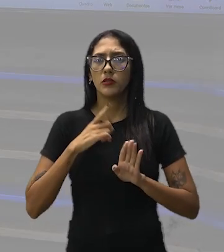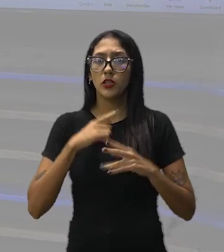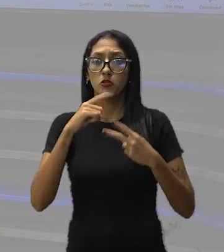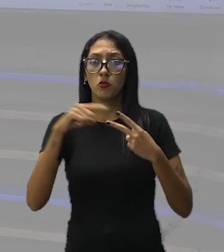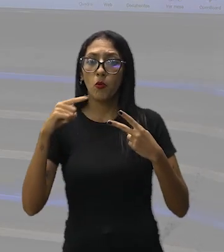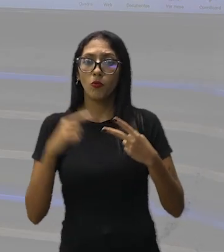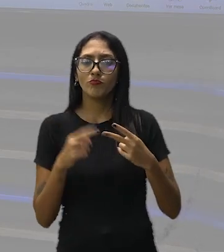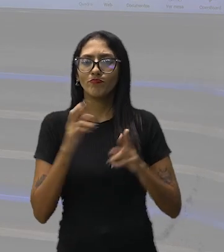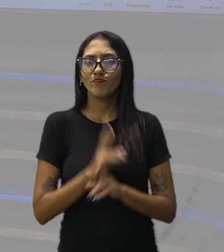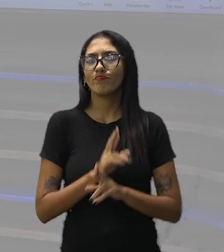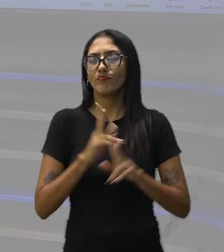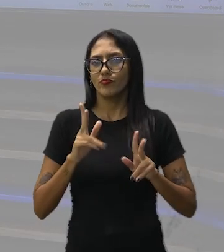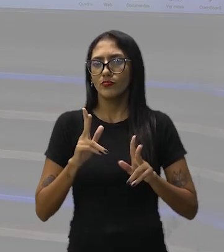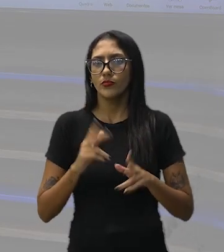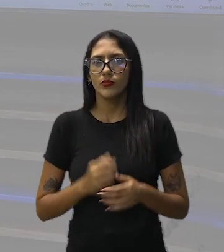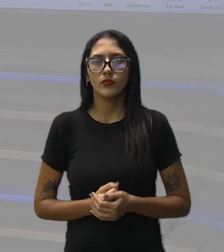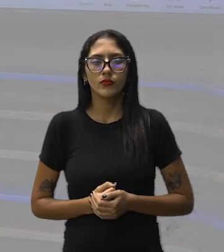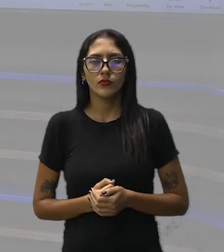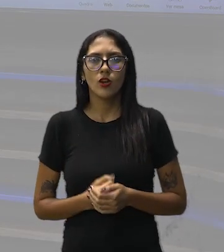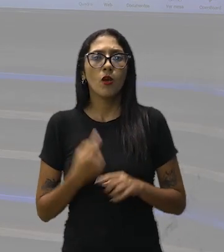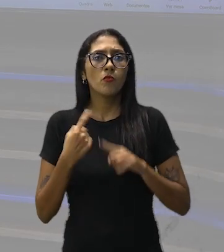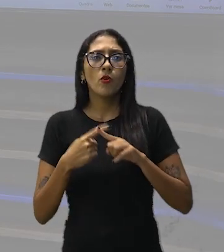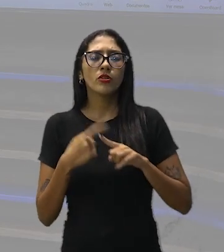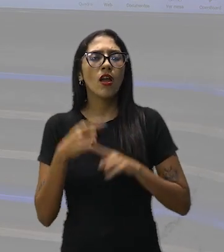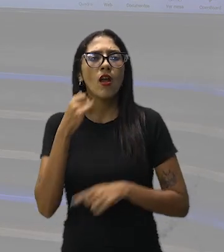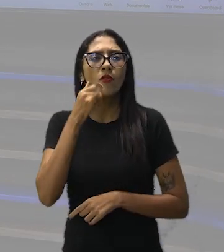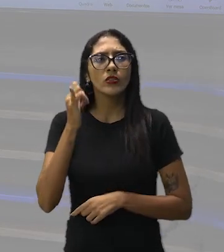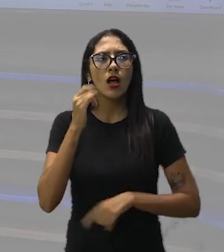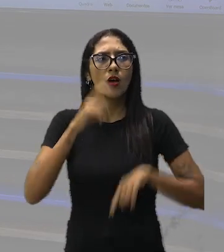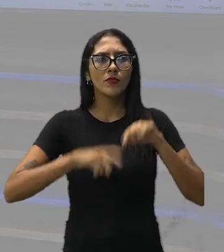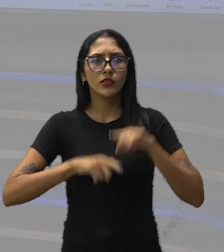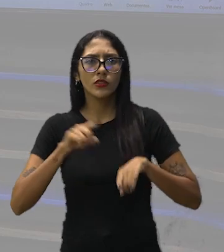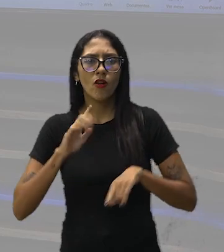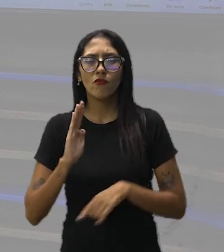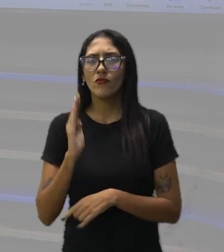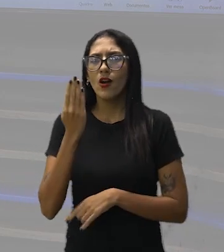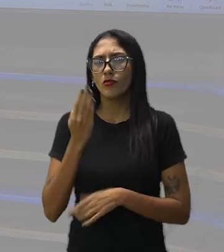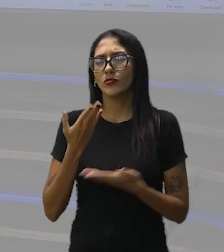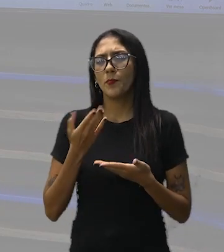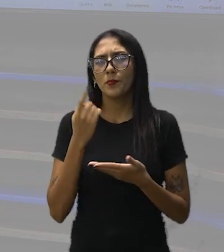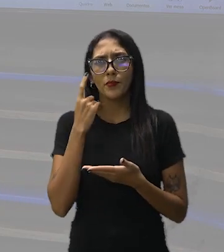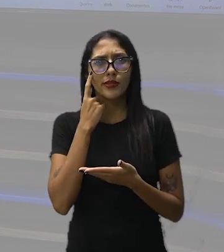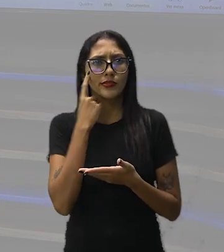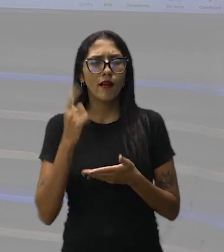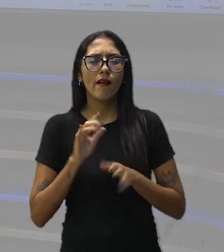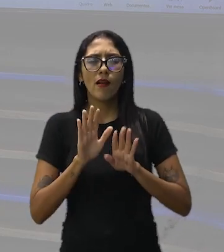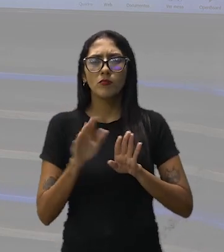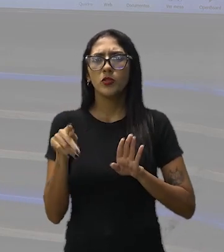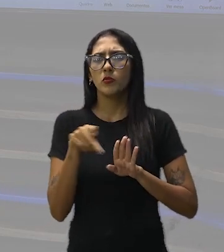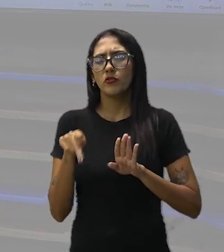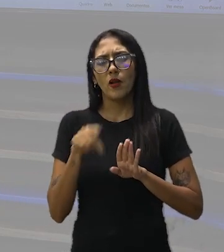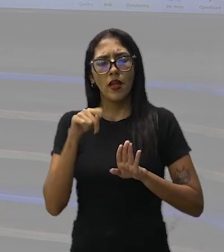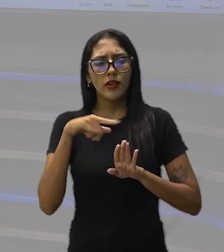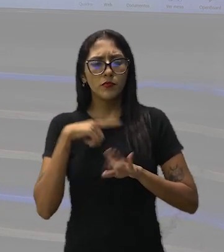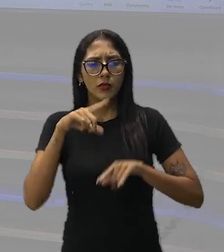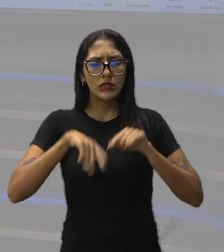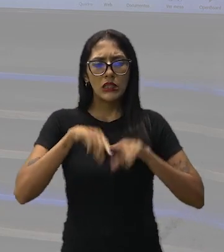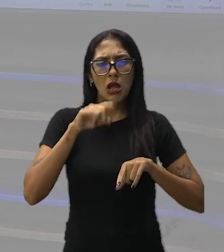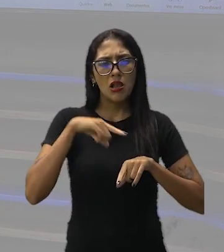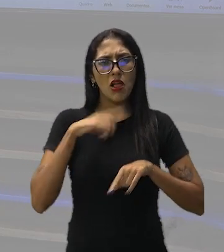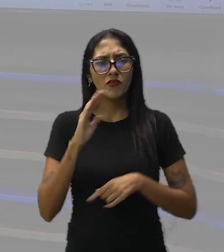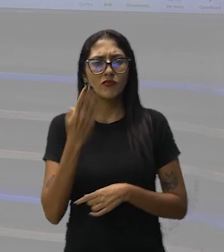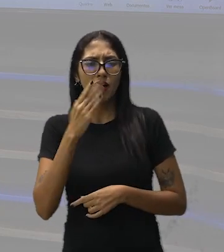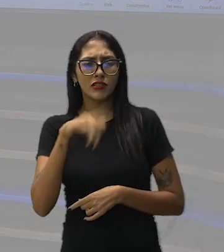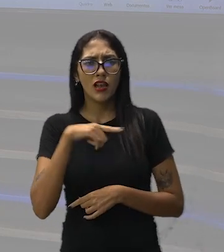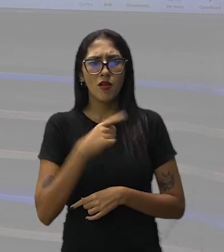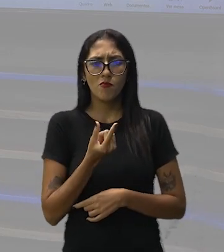diferentes. Por que não adquirir itens piratas? Primeiro, você pensa o seguinte, Professor, um item pirata, né? Ele é muito